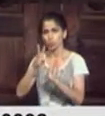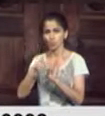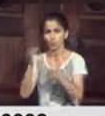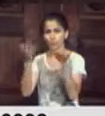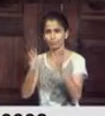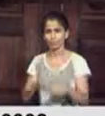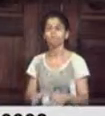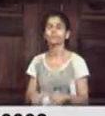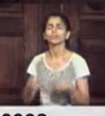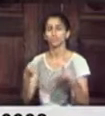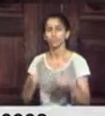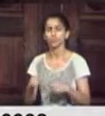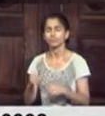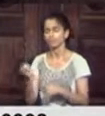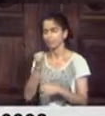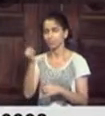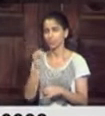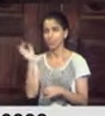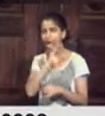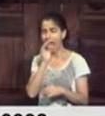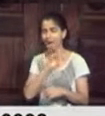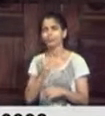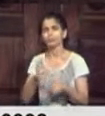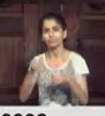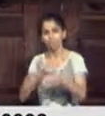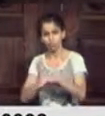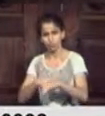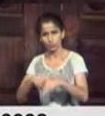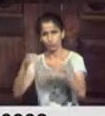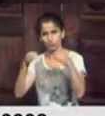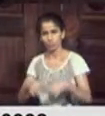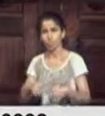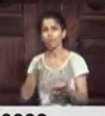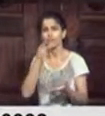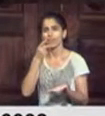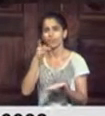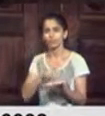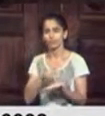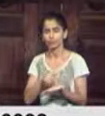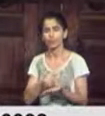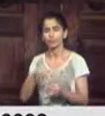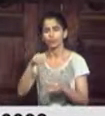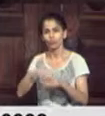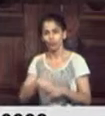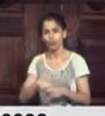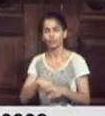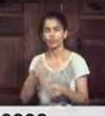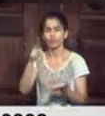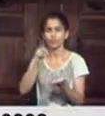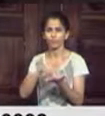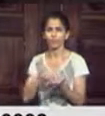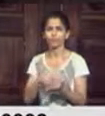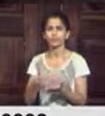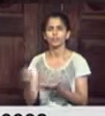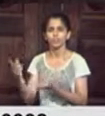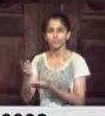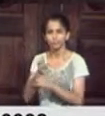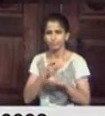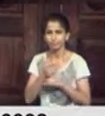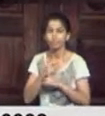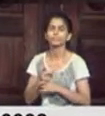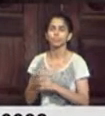nacional. Brasília e o governo federal está muito preocupado com o seu próprio umbigo. Está na hora de olhar para os estados e as suas